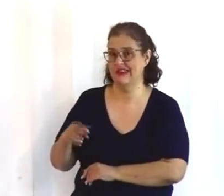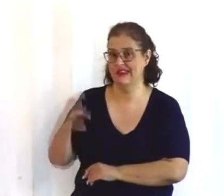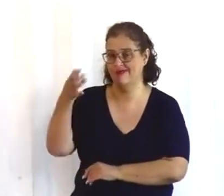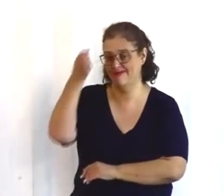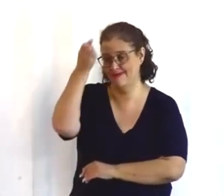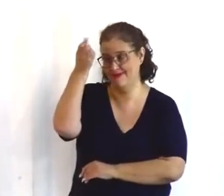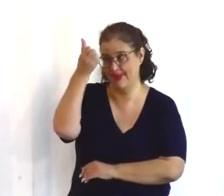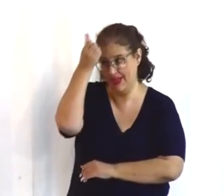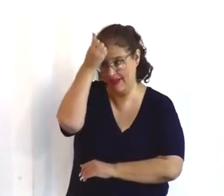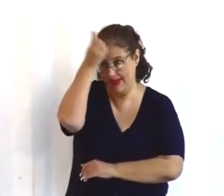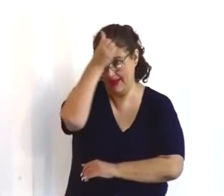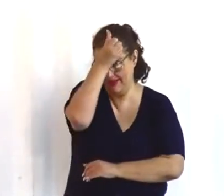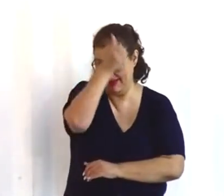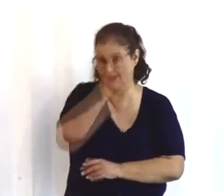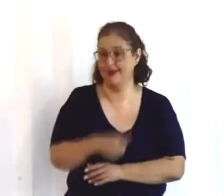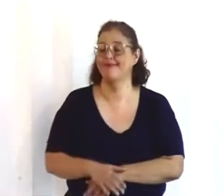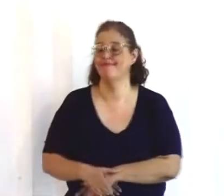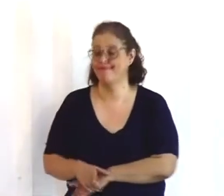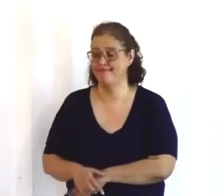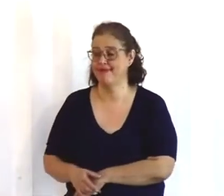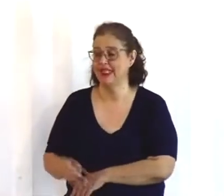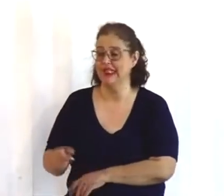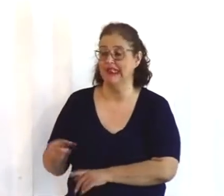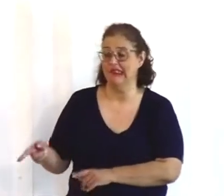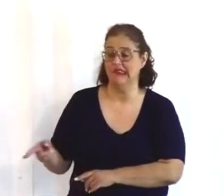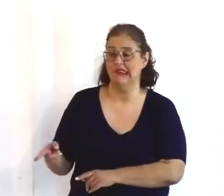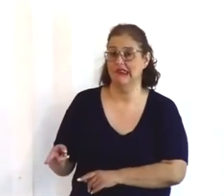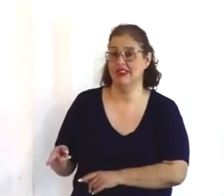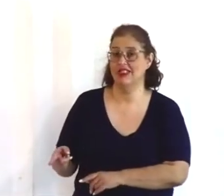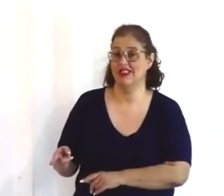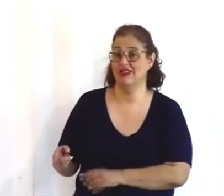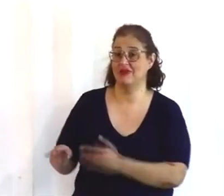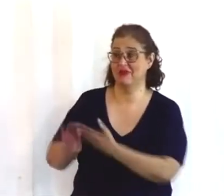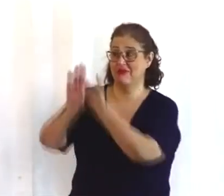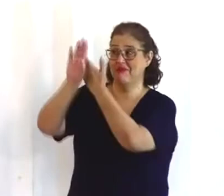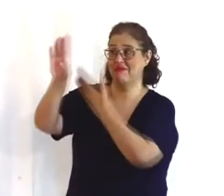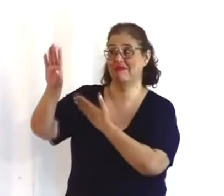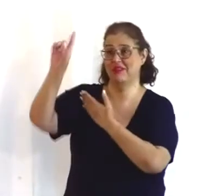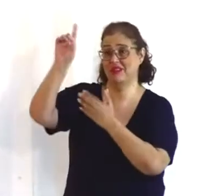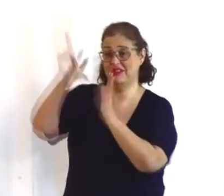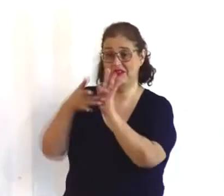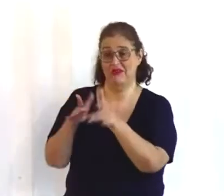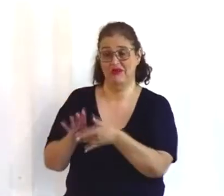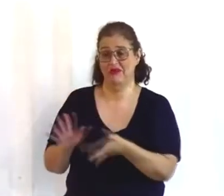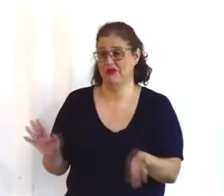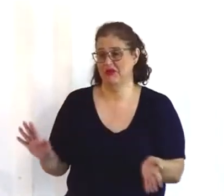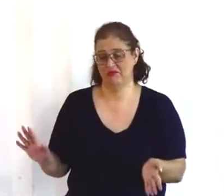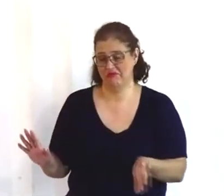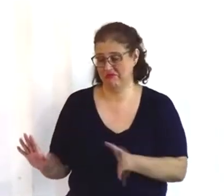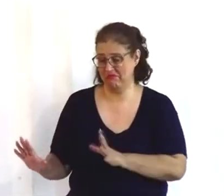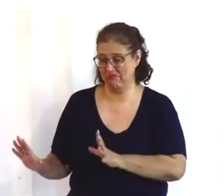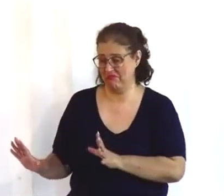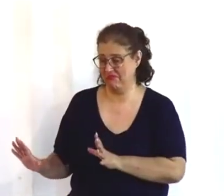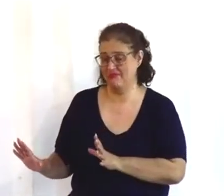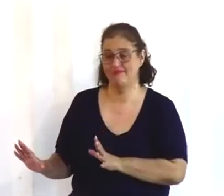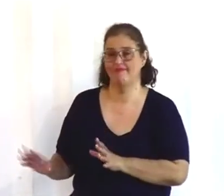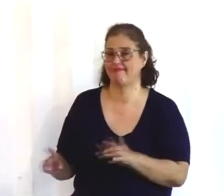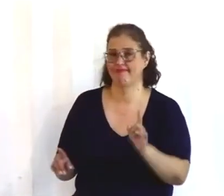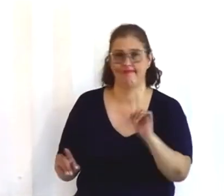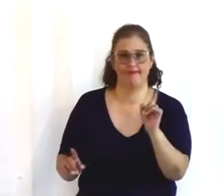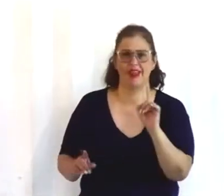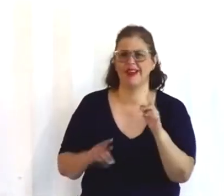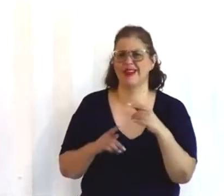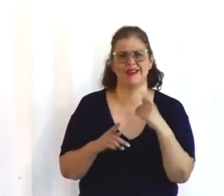dragão. Esse é o livro do falso profeta, do anticristo. Não. Você está redondamente enganado. Este é o livro